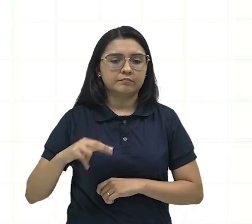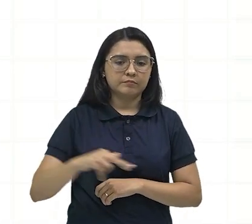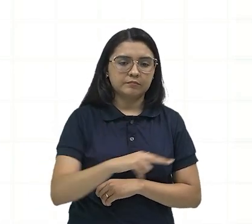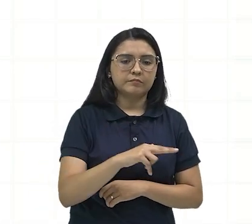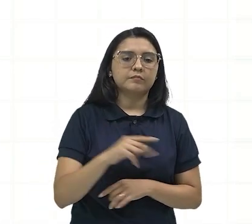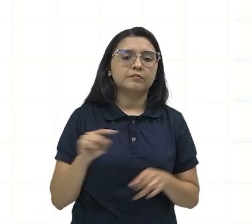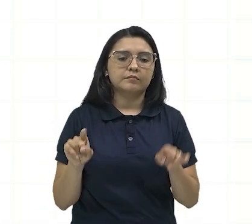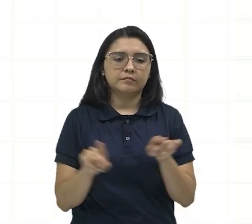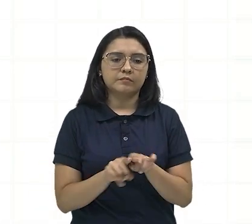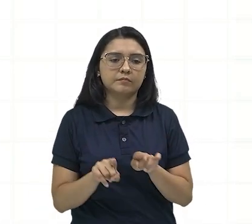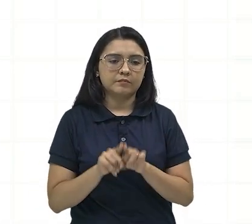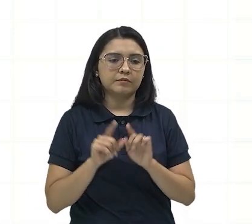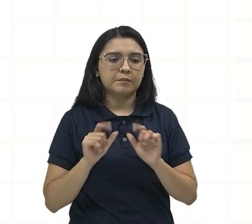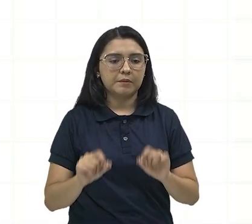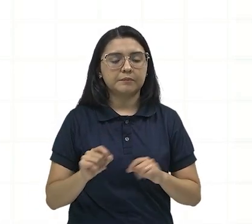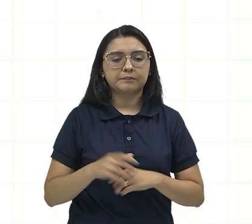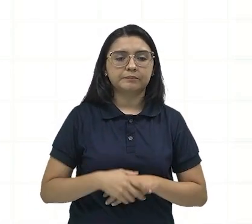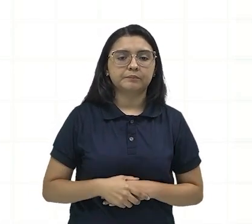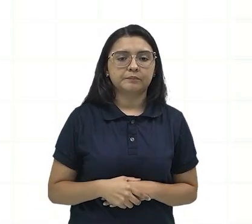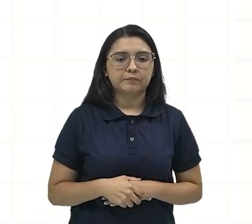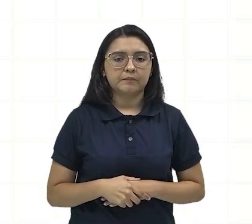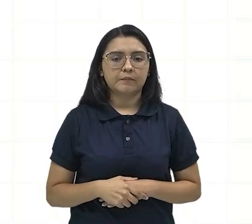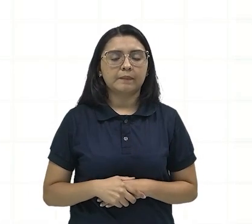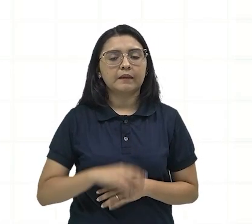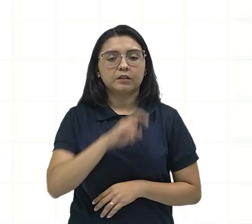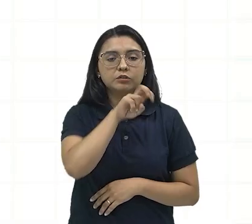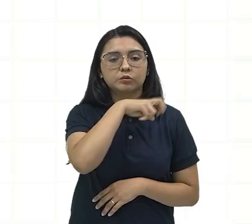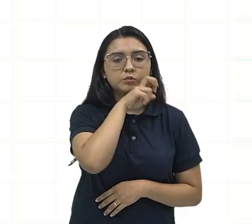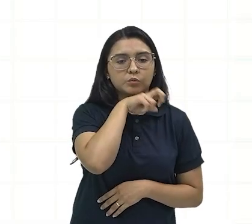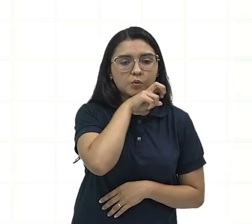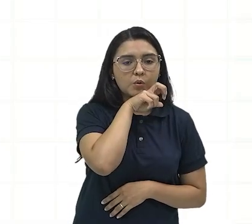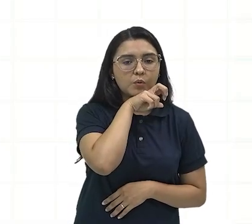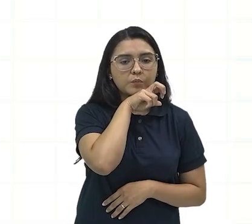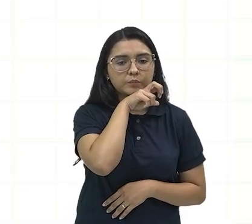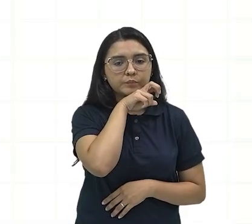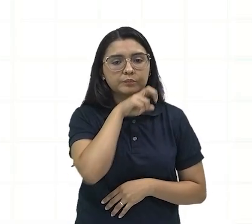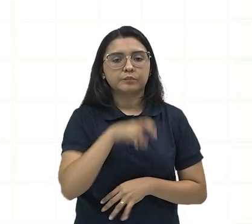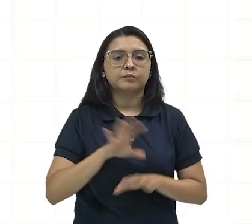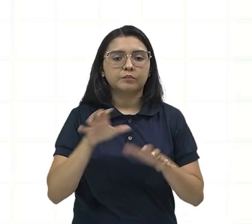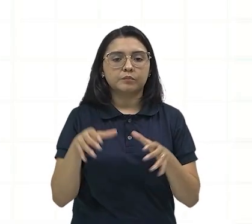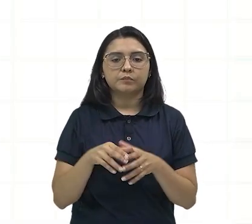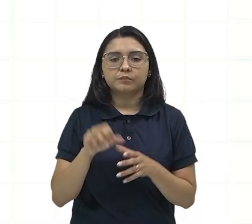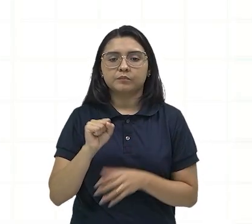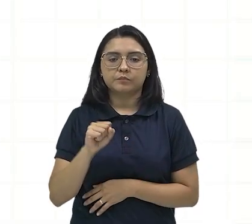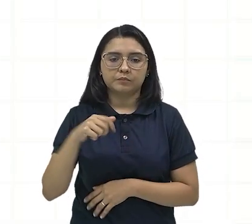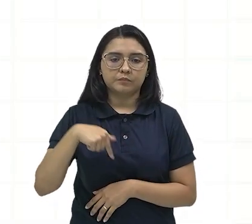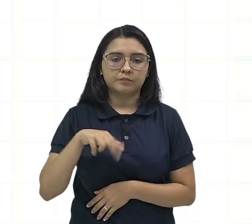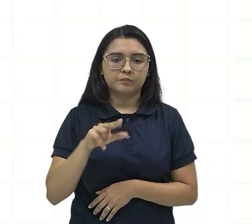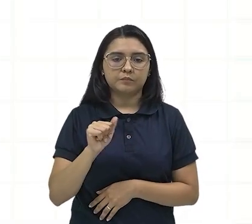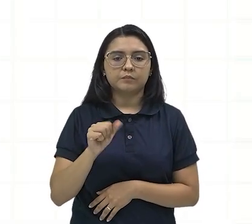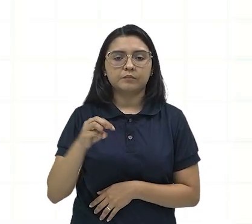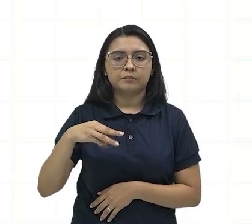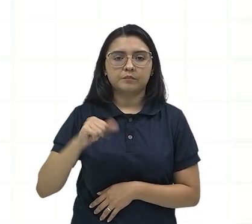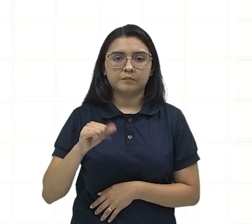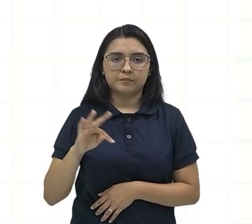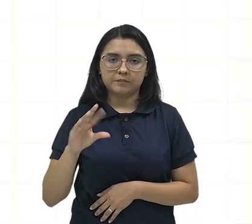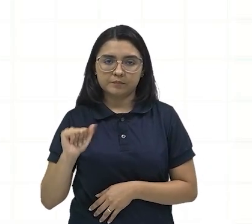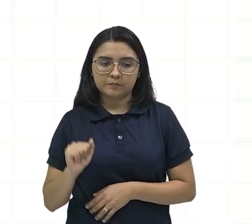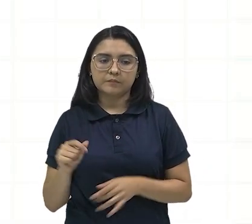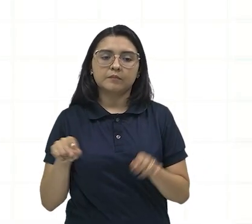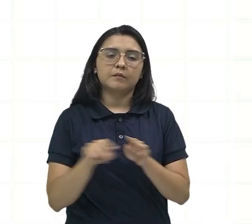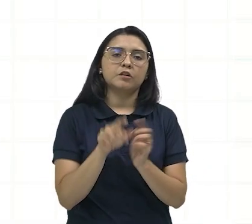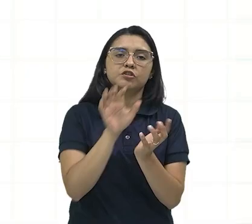quelônios do grupo Testudines, mas também tem aí as cobras do grupo Esquamata, né? Os